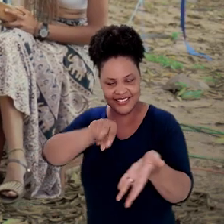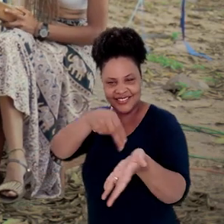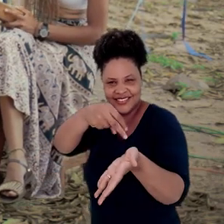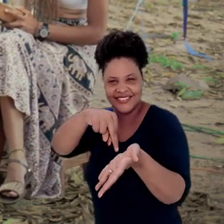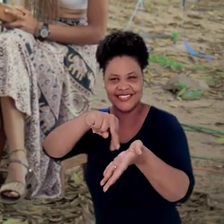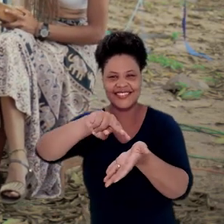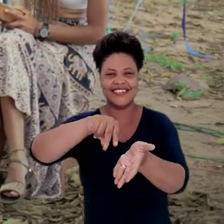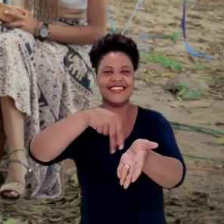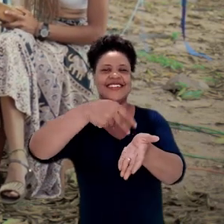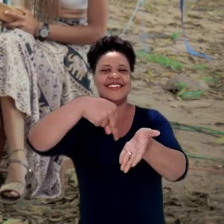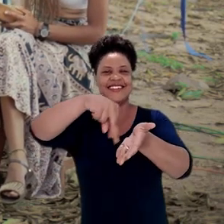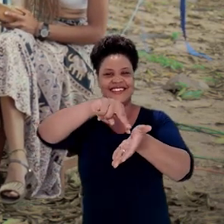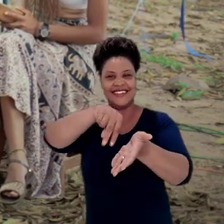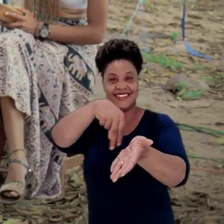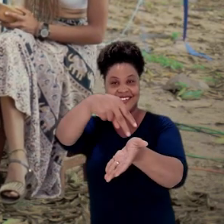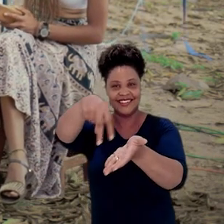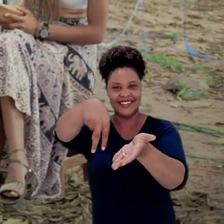vai mexendo as